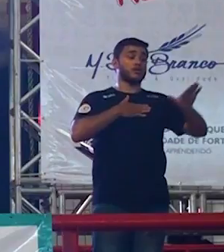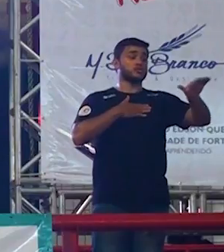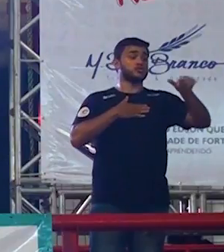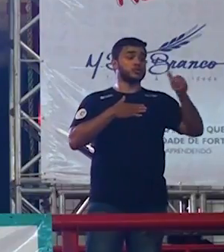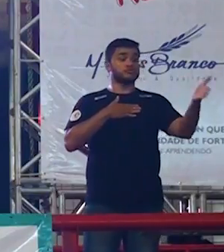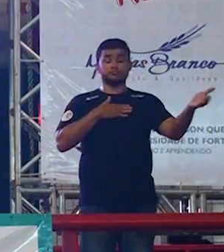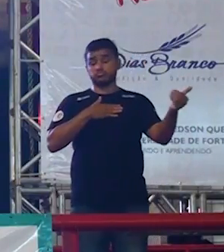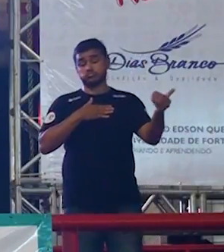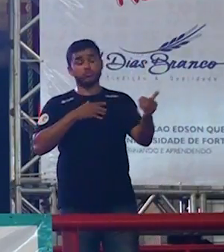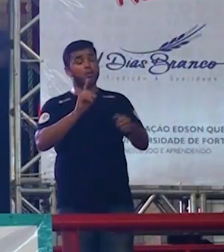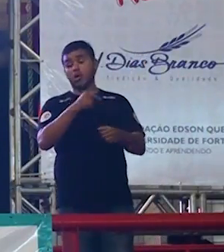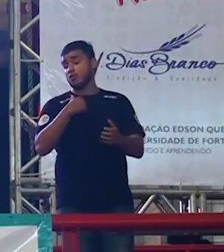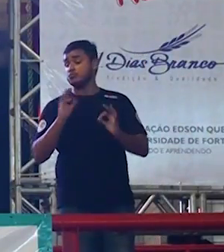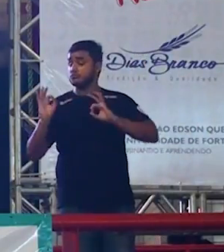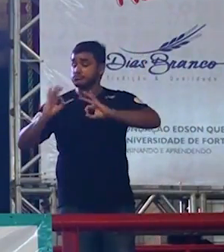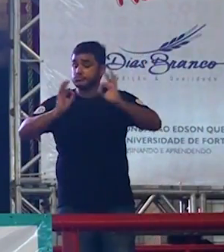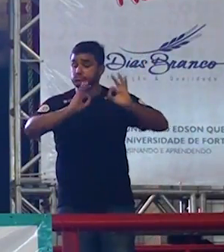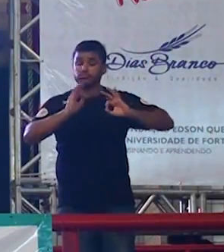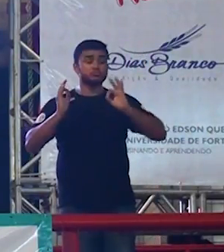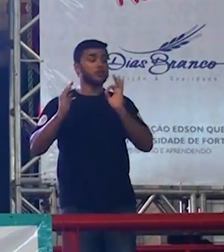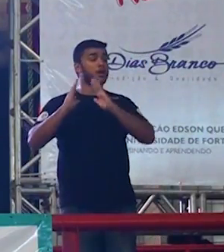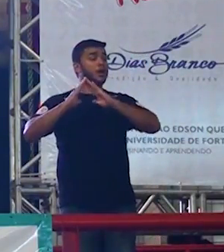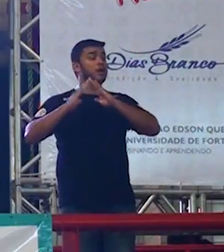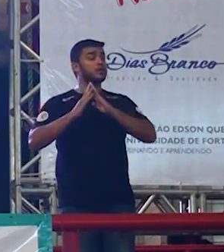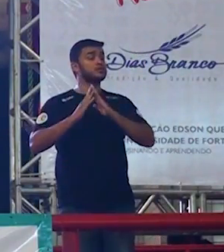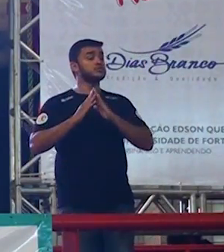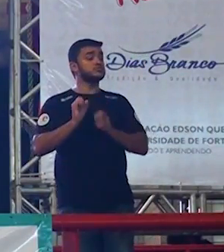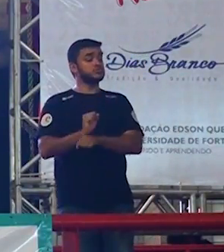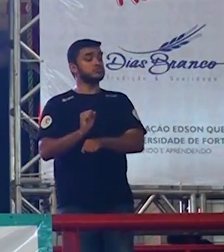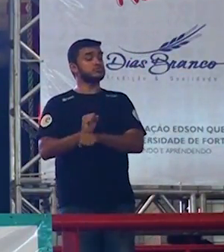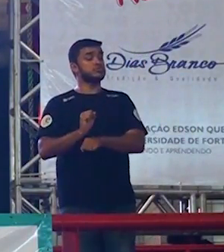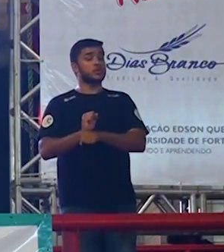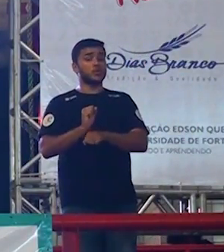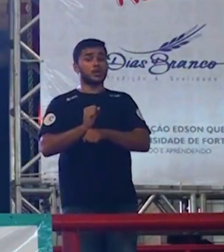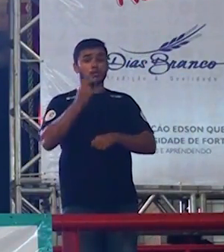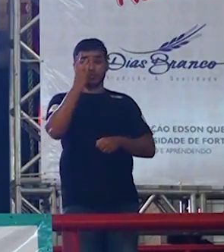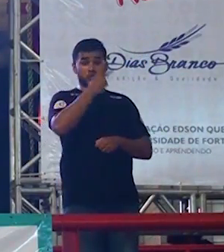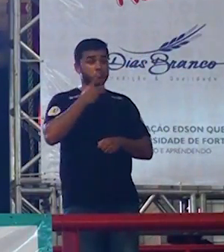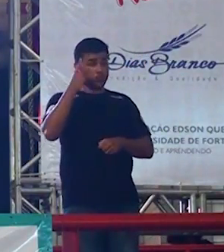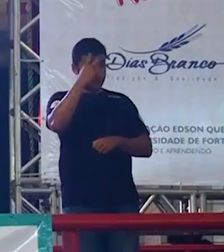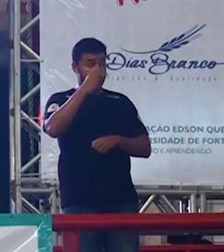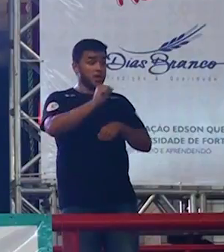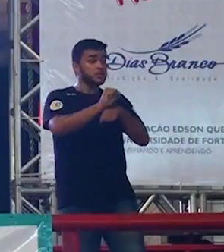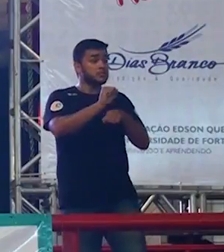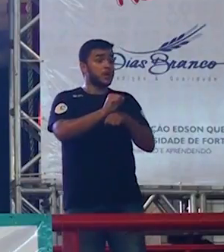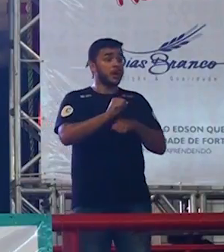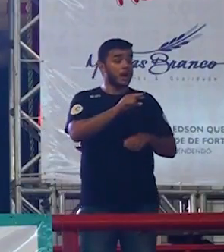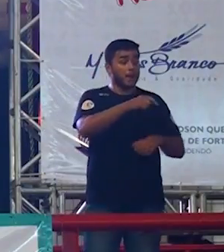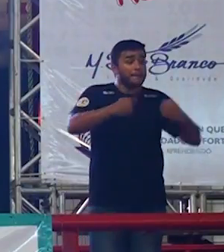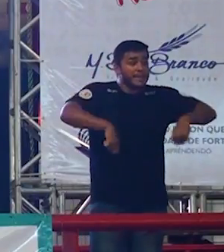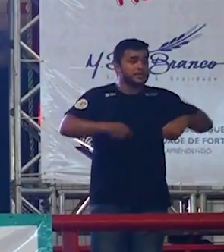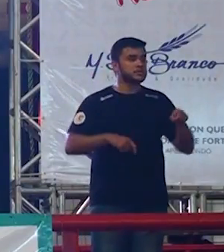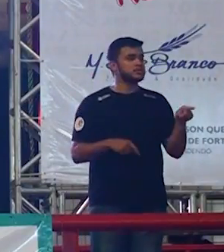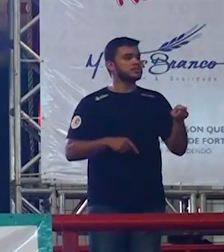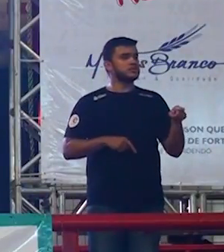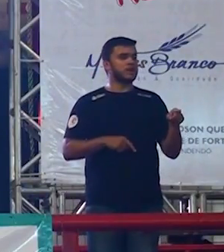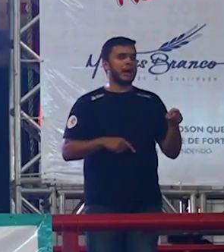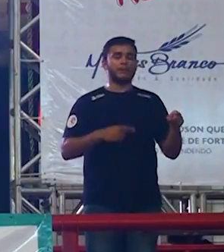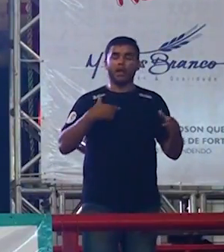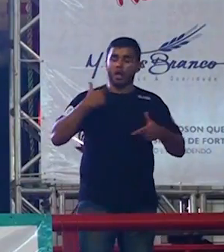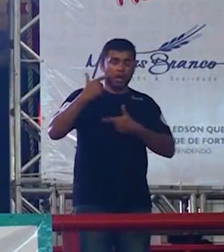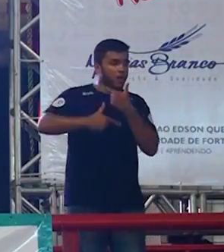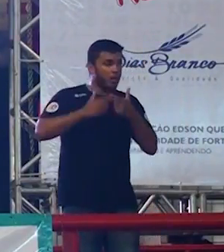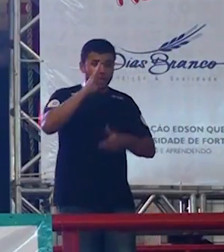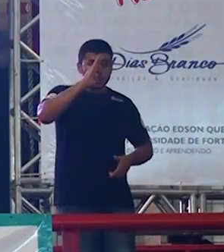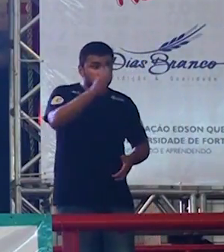meia hora. Aí você que é pai e mãe, fica só esperando. O fulaninho ali, o meu filho ou minha filha entrou, começou a estudar agora. Daqui